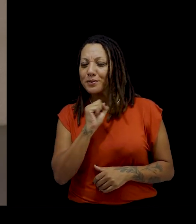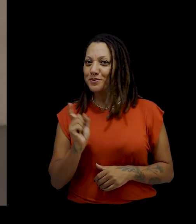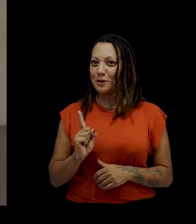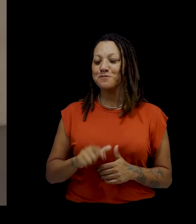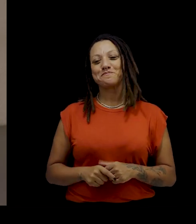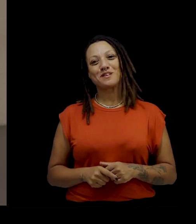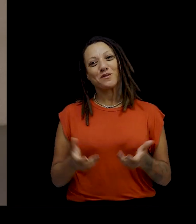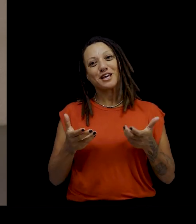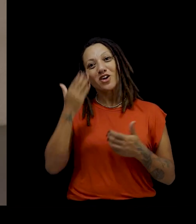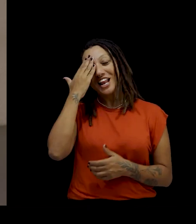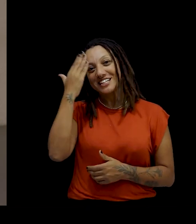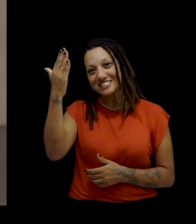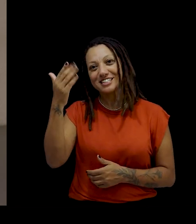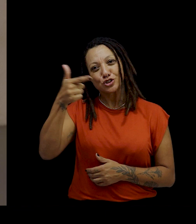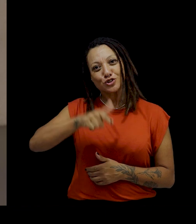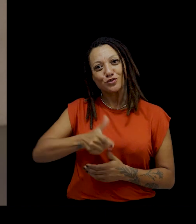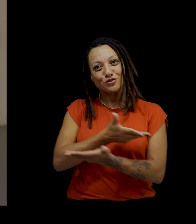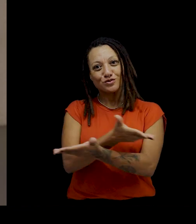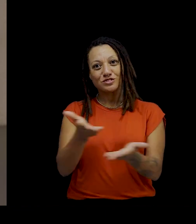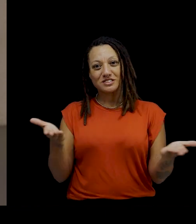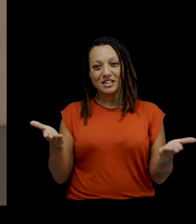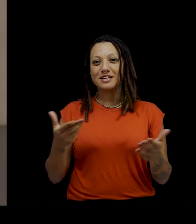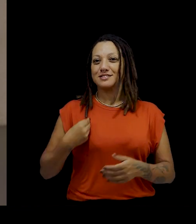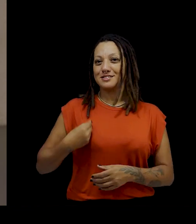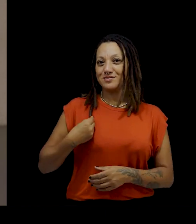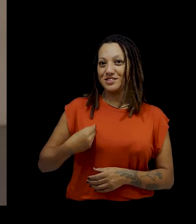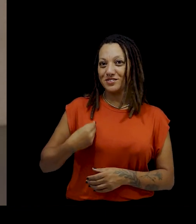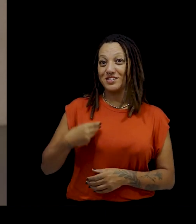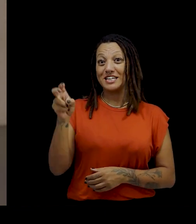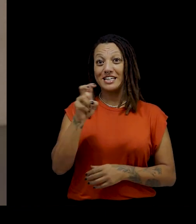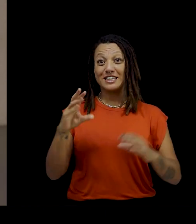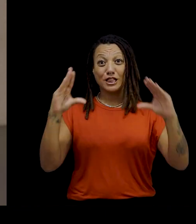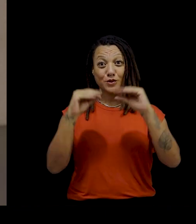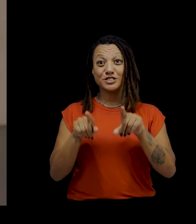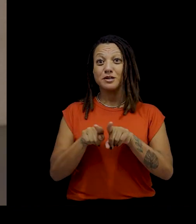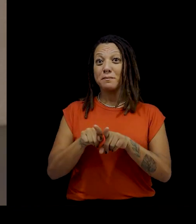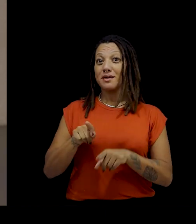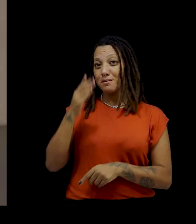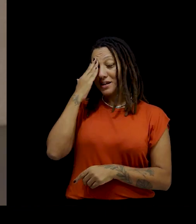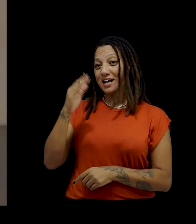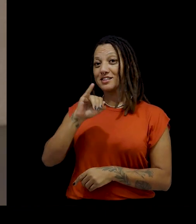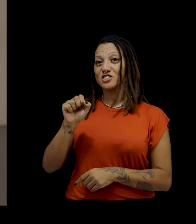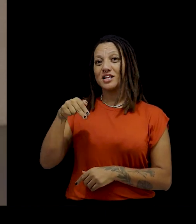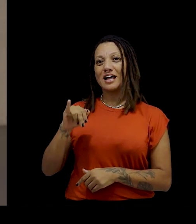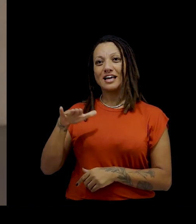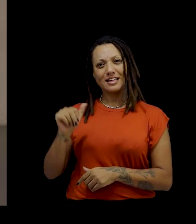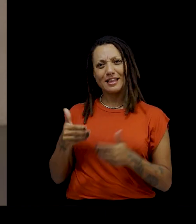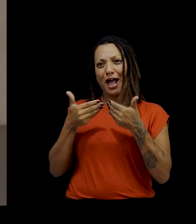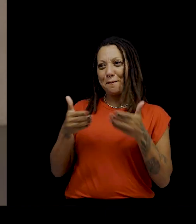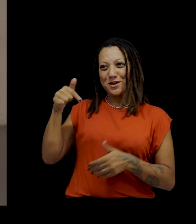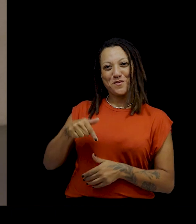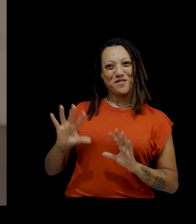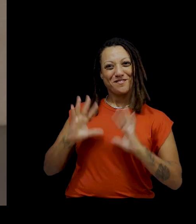Então eu queria agradecer novamente todo mundo, a presença de vocês aqui nessa quinta-noite, agradecer a Helena por abrir o ano aqui com a gente, muito bem.